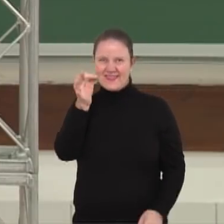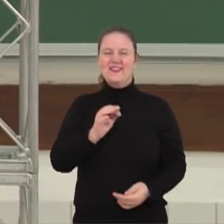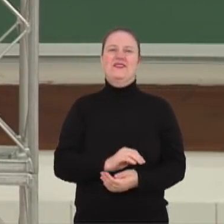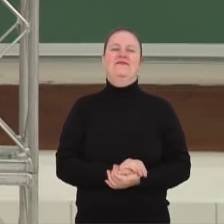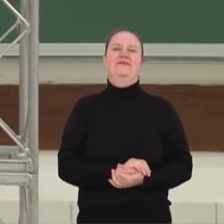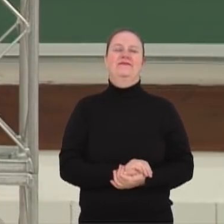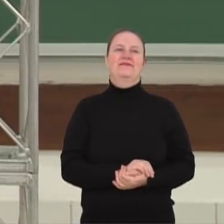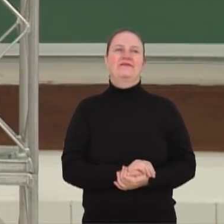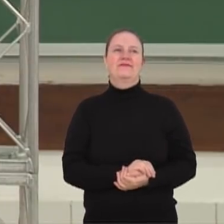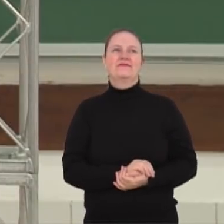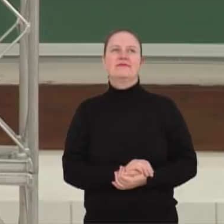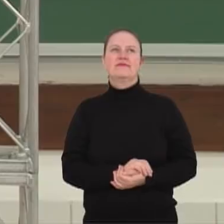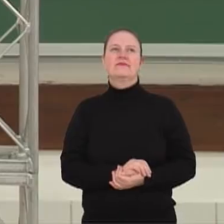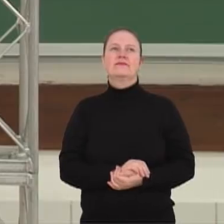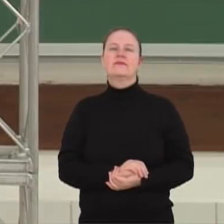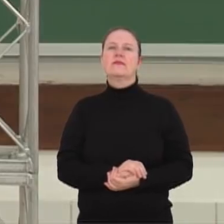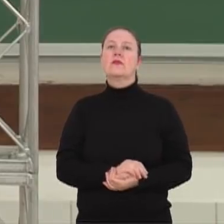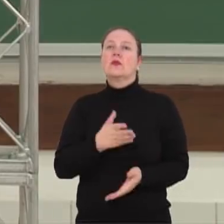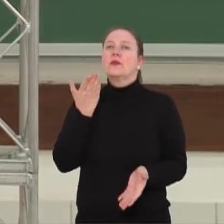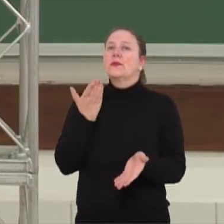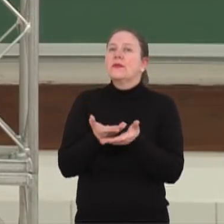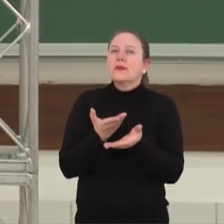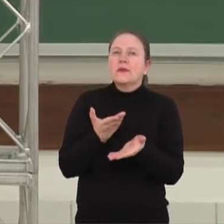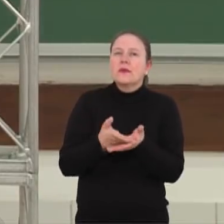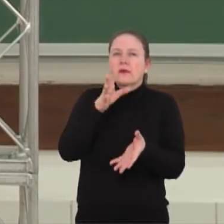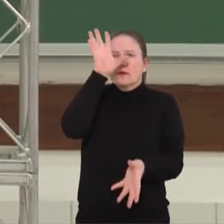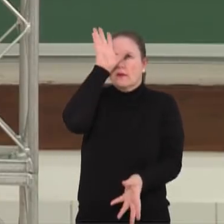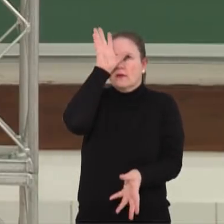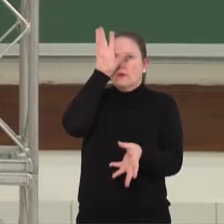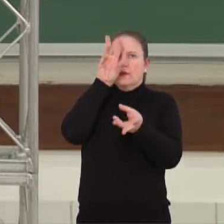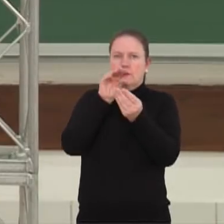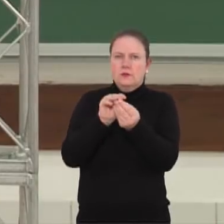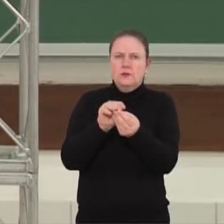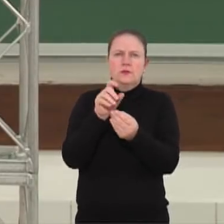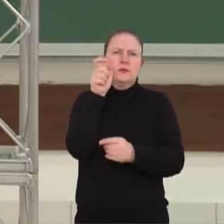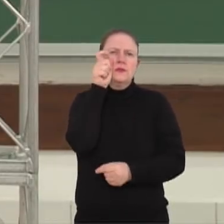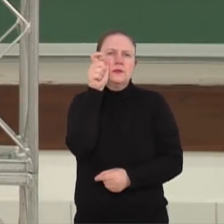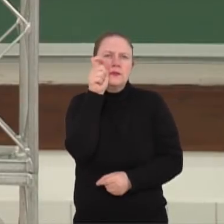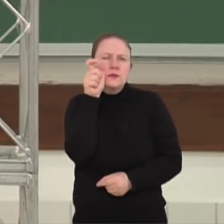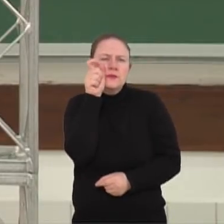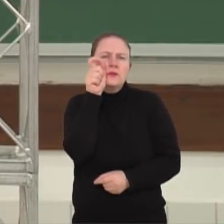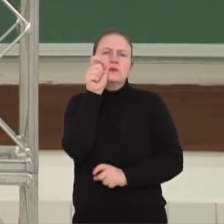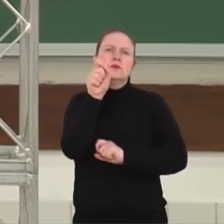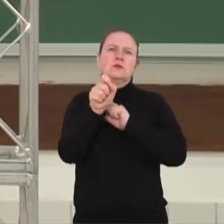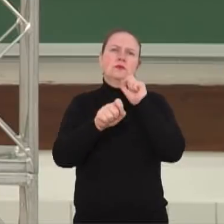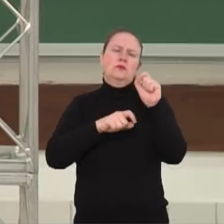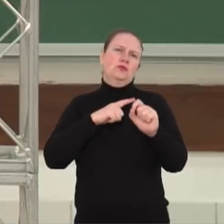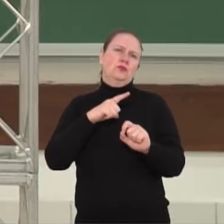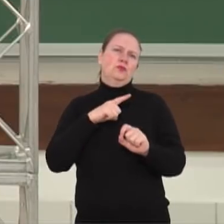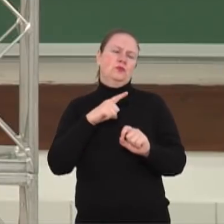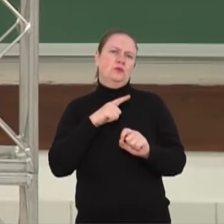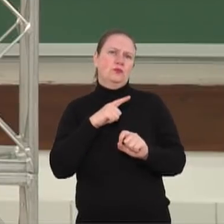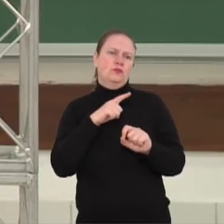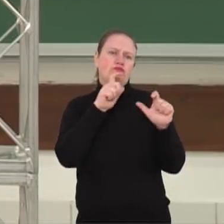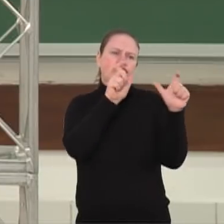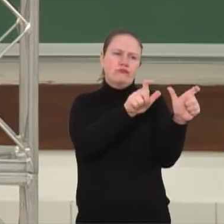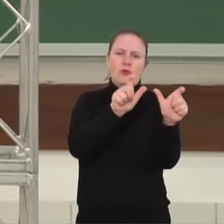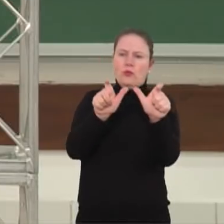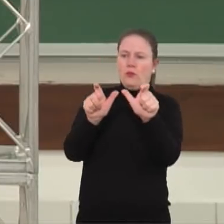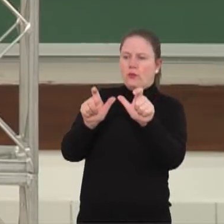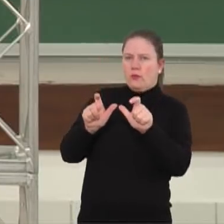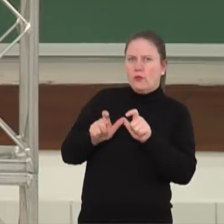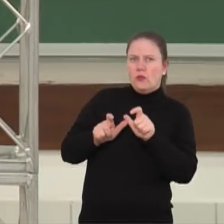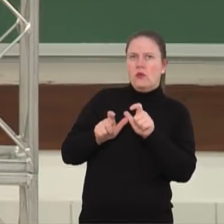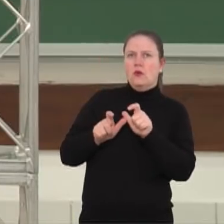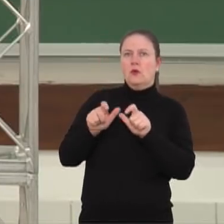Tranquilo? Ótimo. Então, nessa aula, o que a gente viu? A gente viu alguns flyers, né, sobre os lugares. Flyers